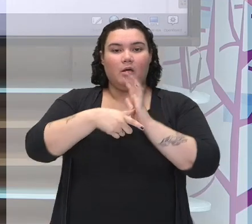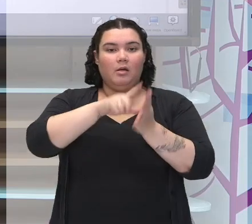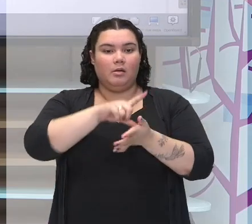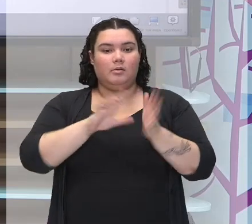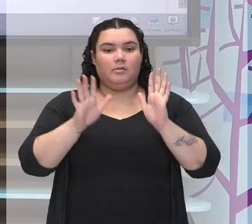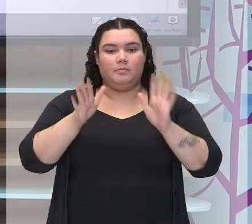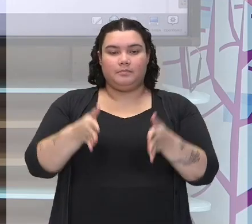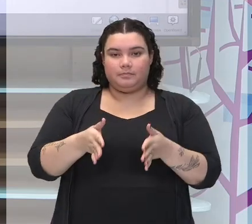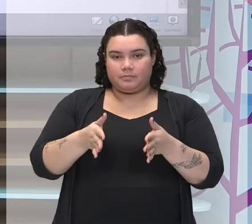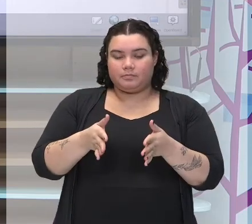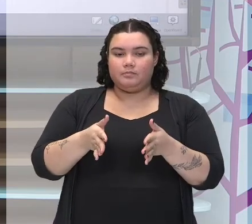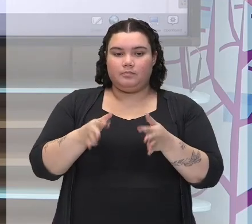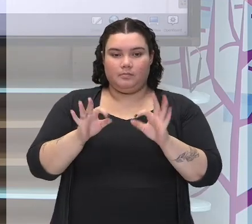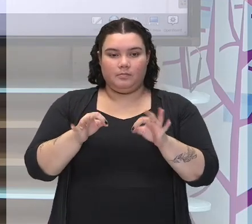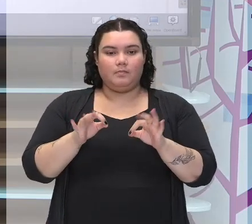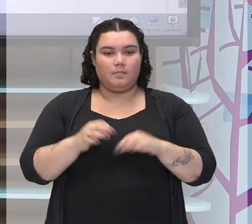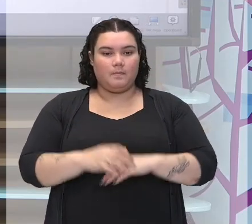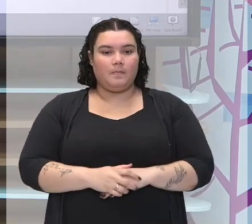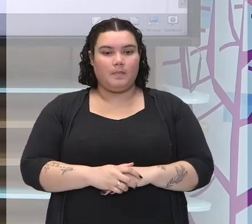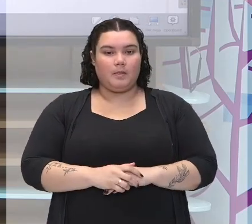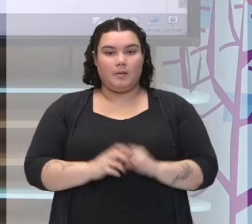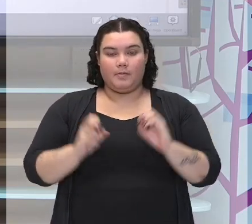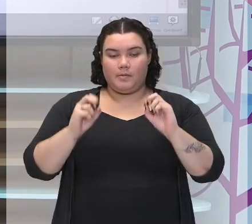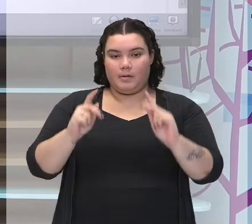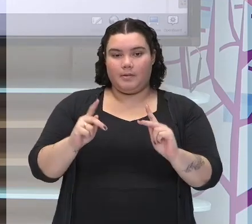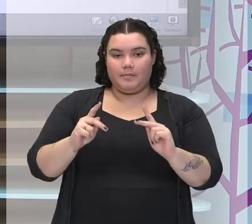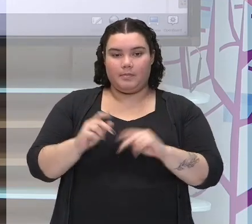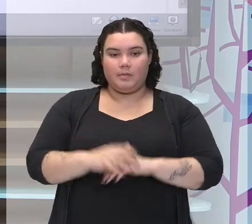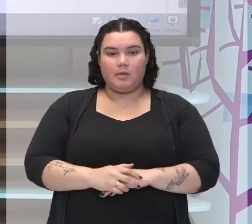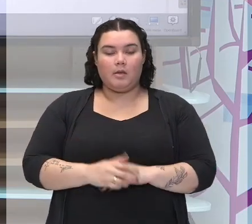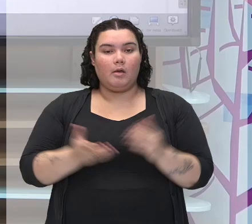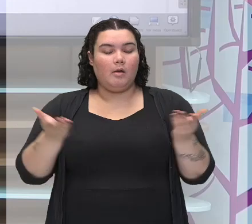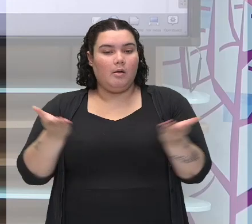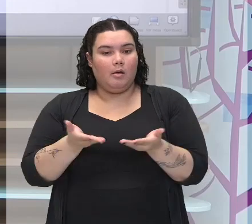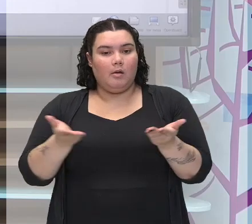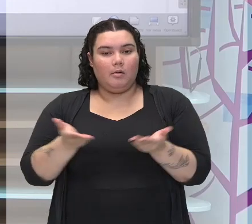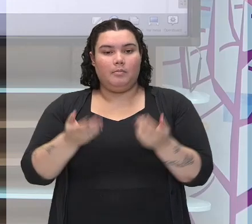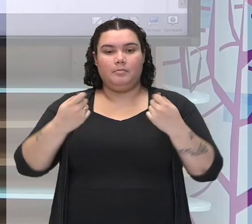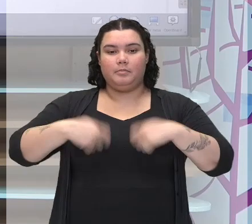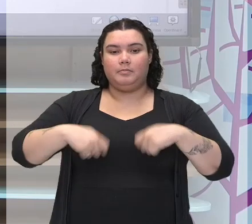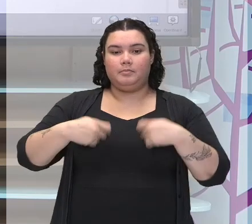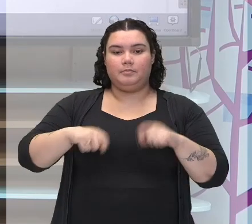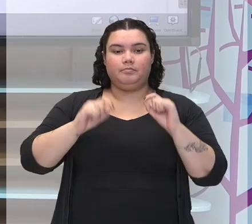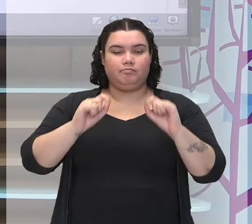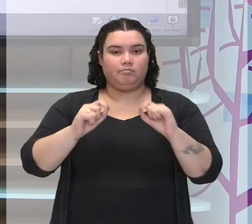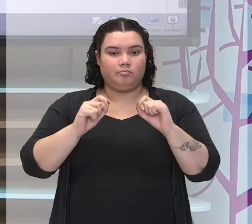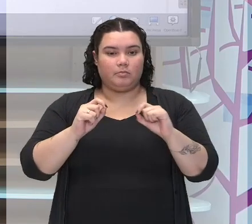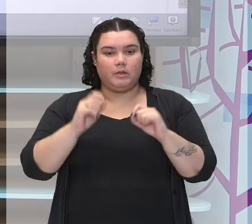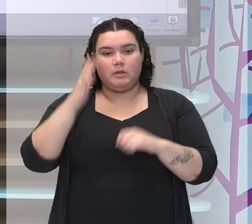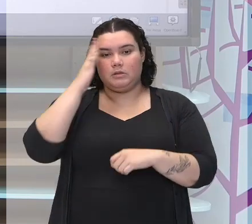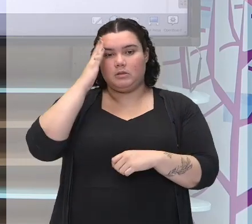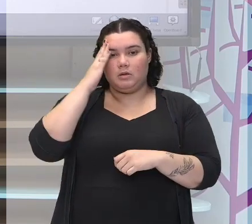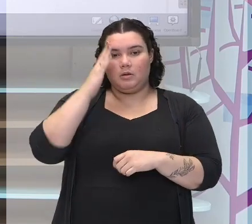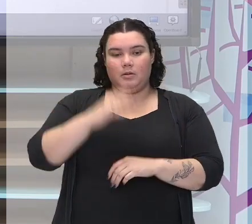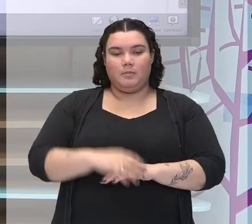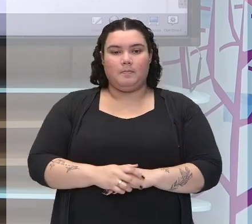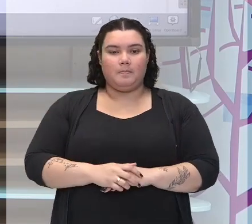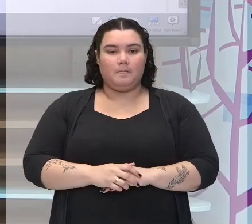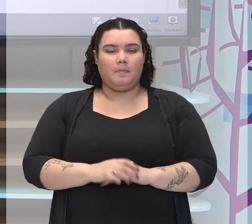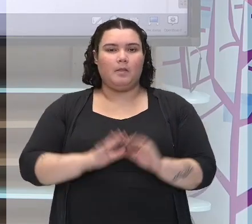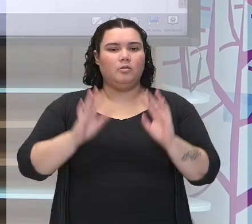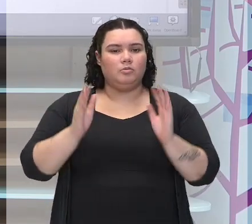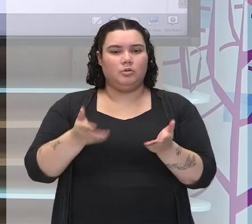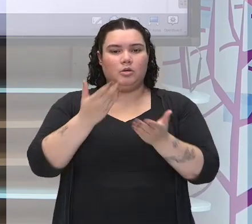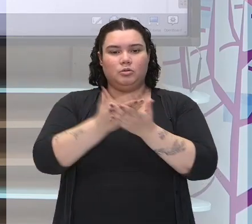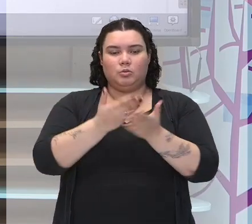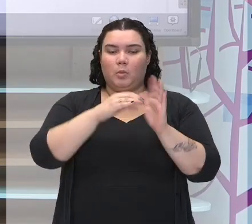mencionado anteriormente, certinho? Agora, nós precisamos conhecer, professora, nós já sabemos